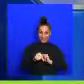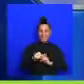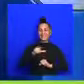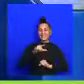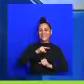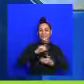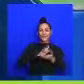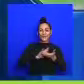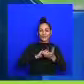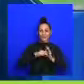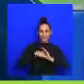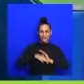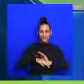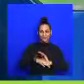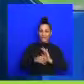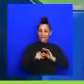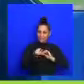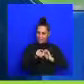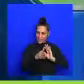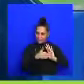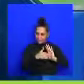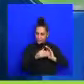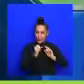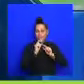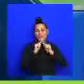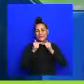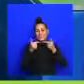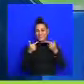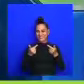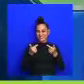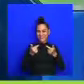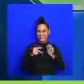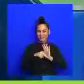tem Lotomania. Apostou? Boa sorte.